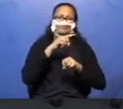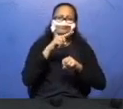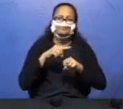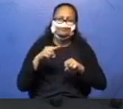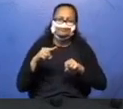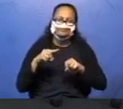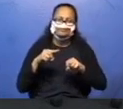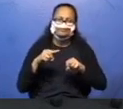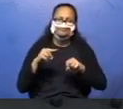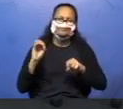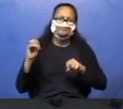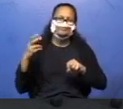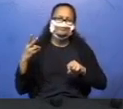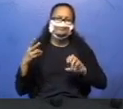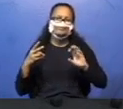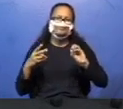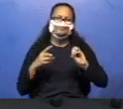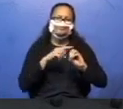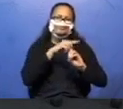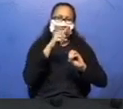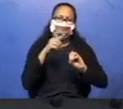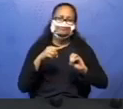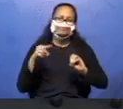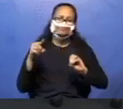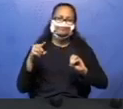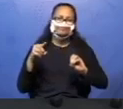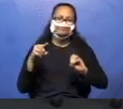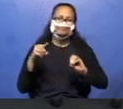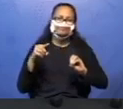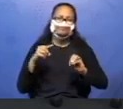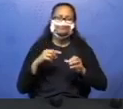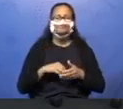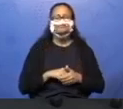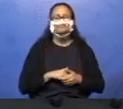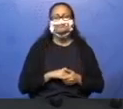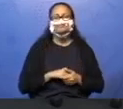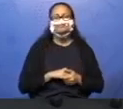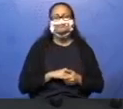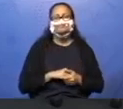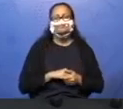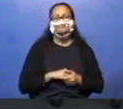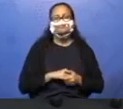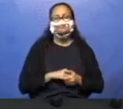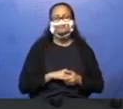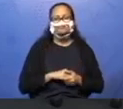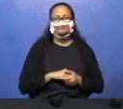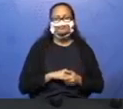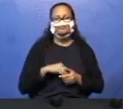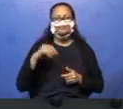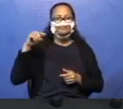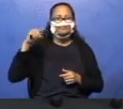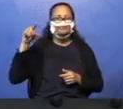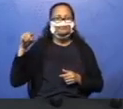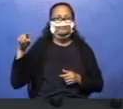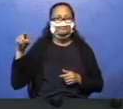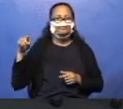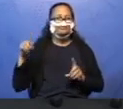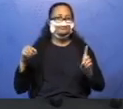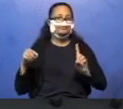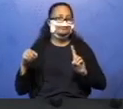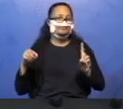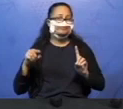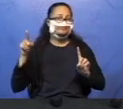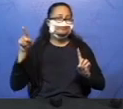em cima da vogal A e em cima da vogal O. O tio não é um acento, ele